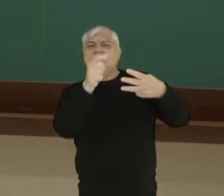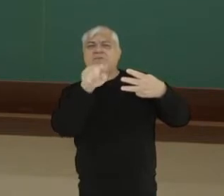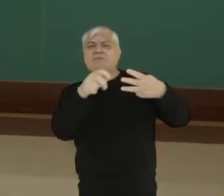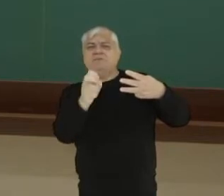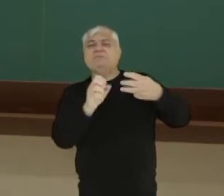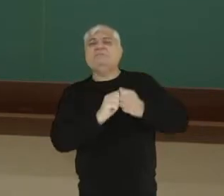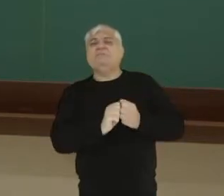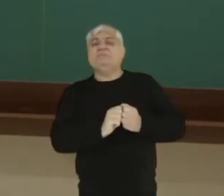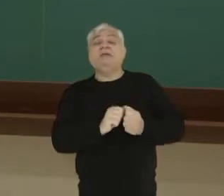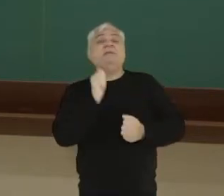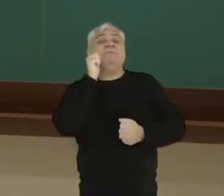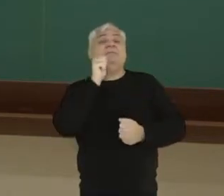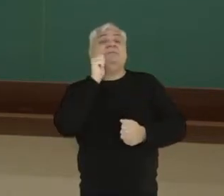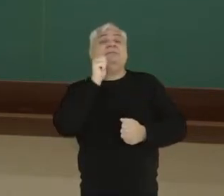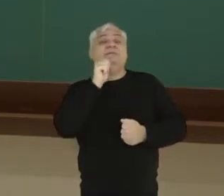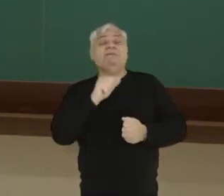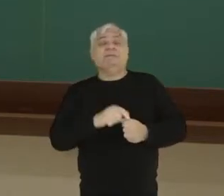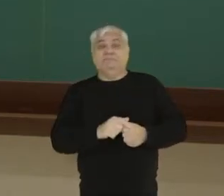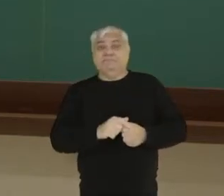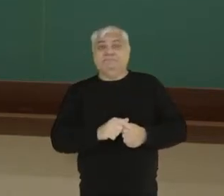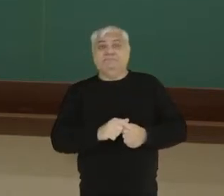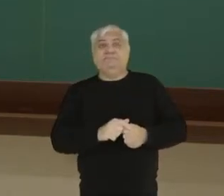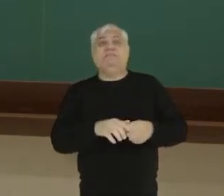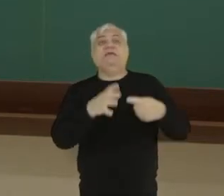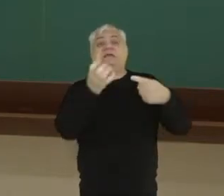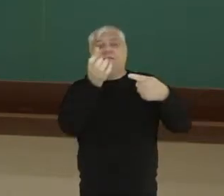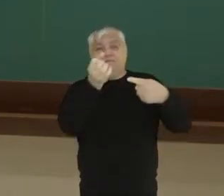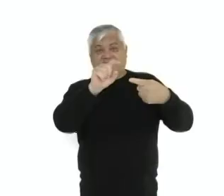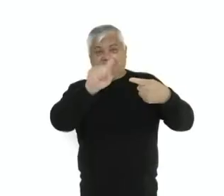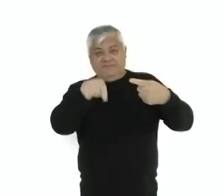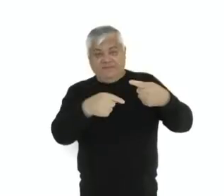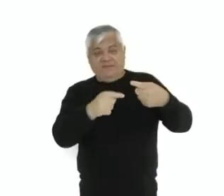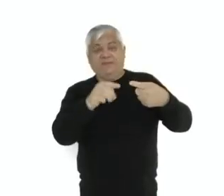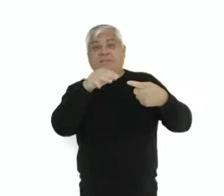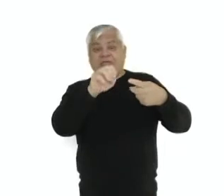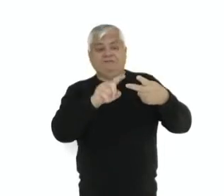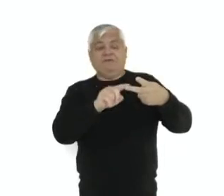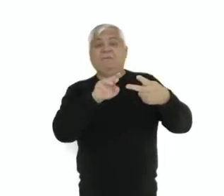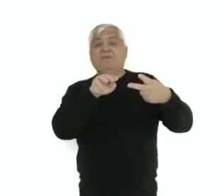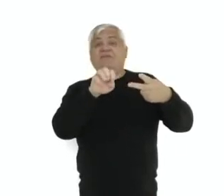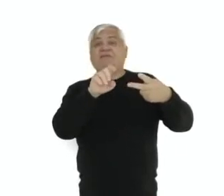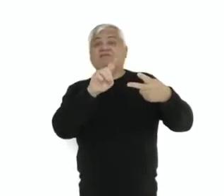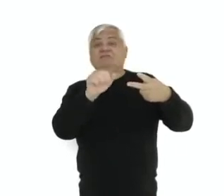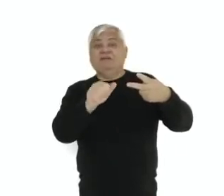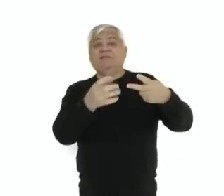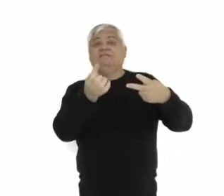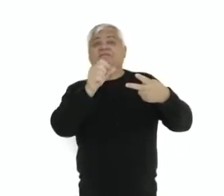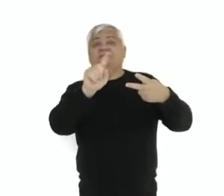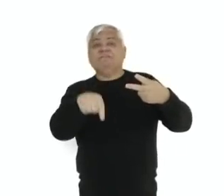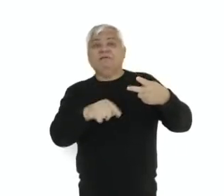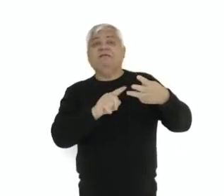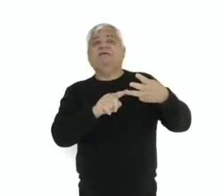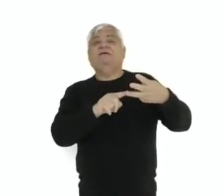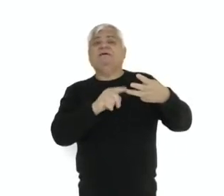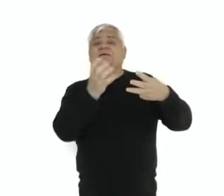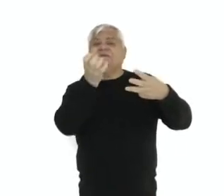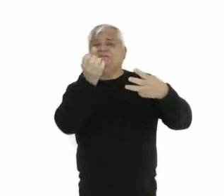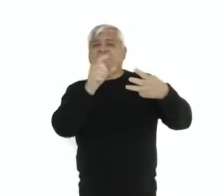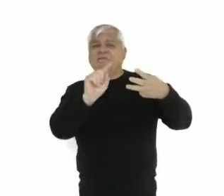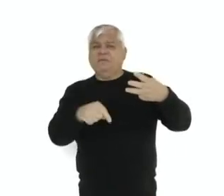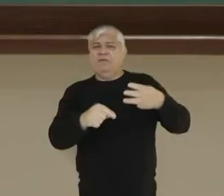E a Mariana? A média foi 6,5. A mediana foi 6,5 e a moda foi 6,5.